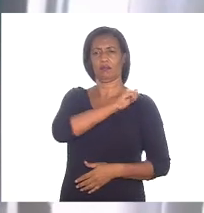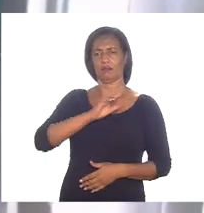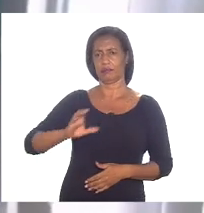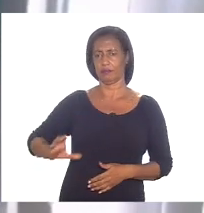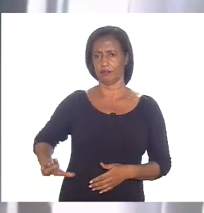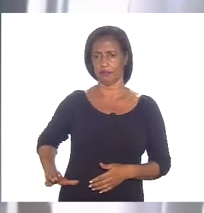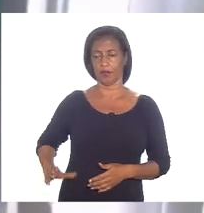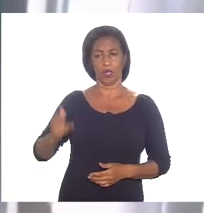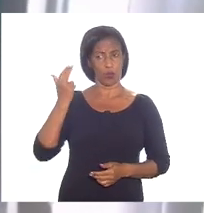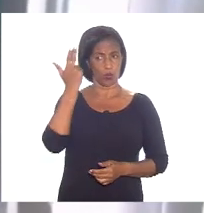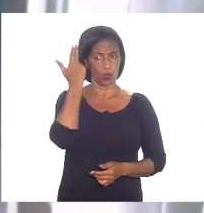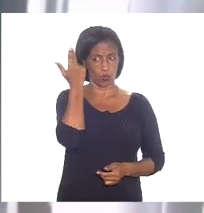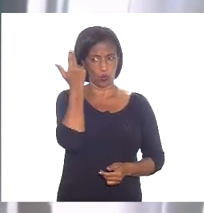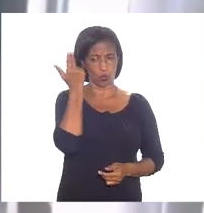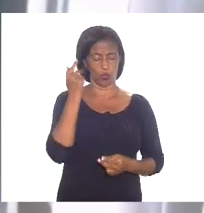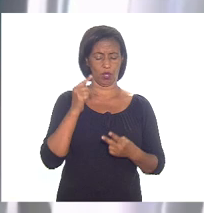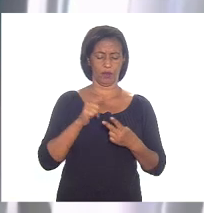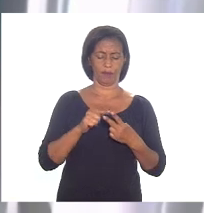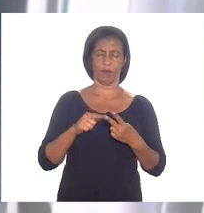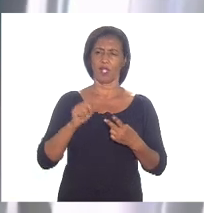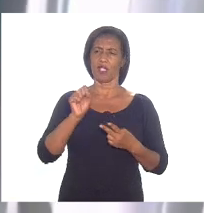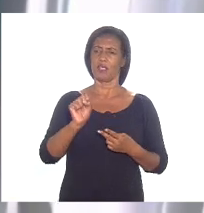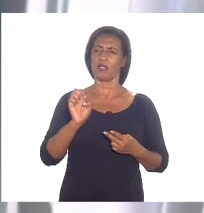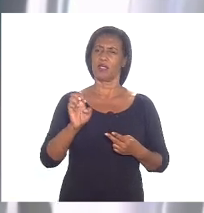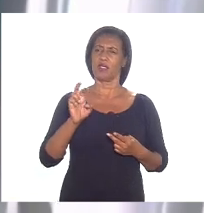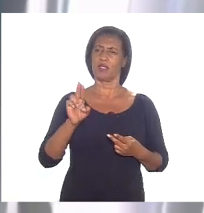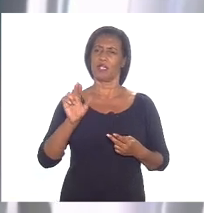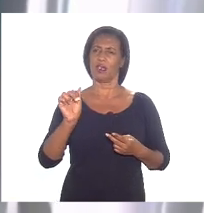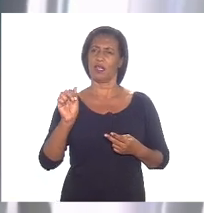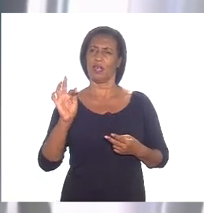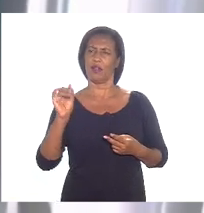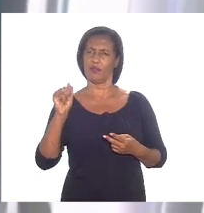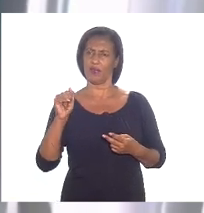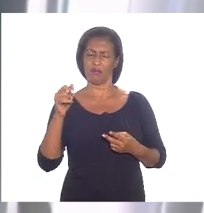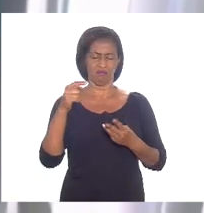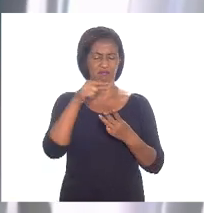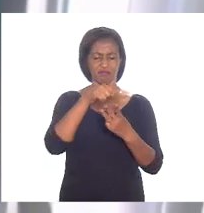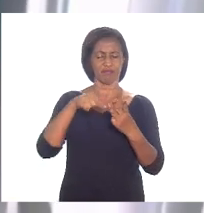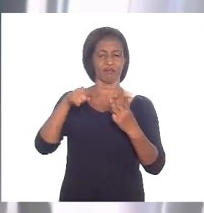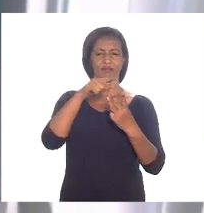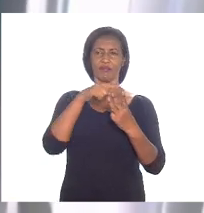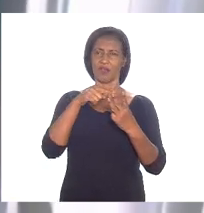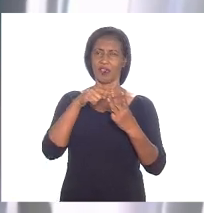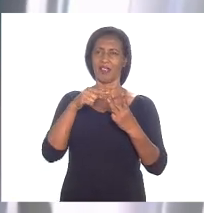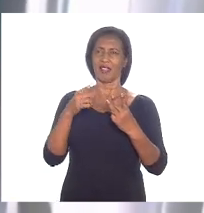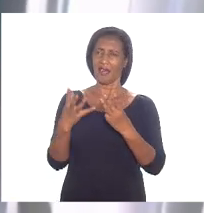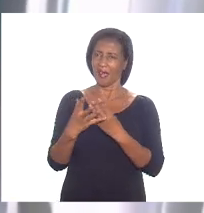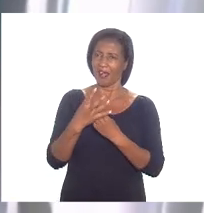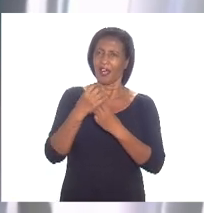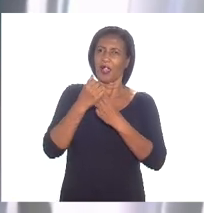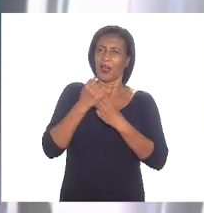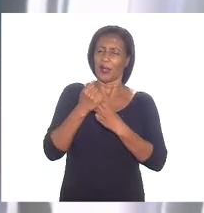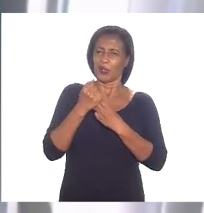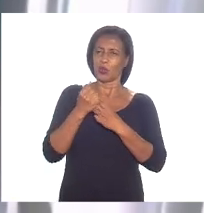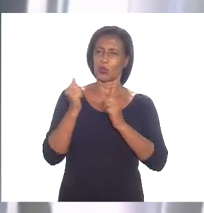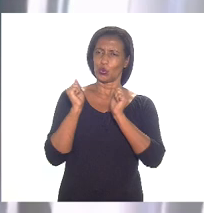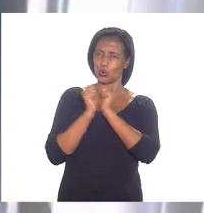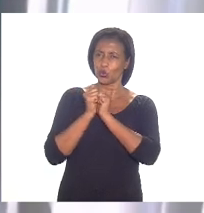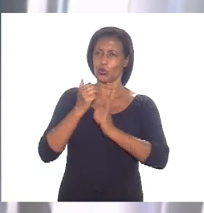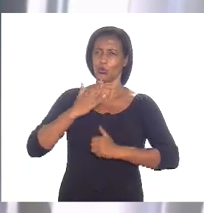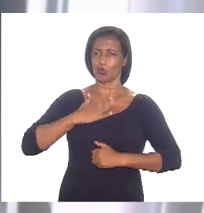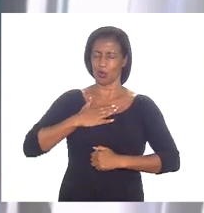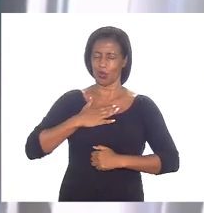deputado Eliomar Coelho, o deputado Flávio Serafini, que vocês se somaram comigo na construção desse